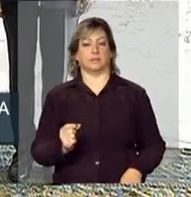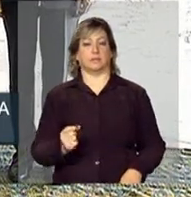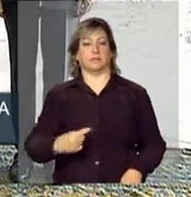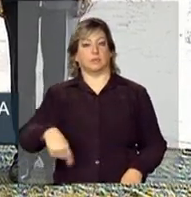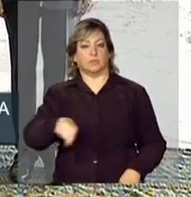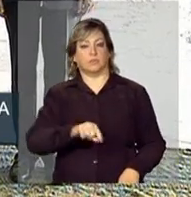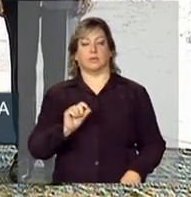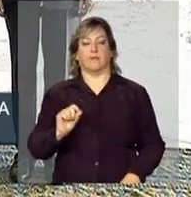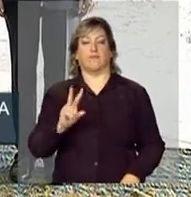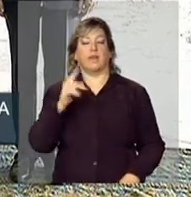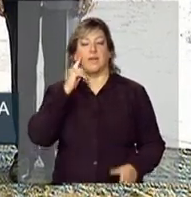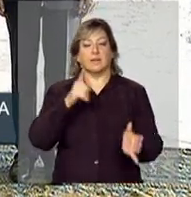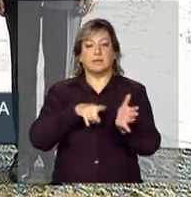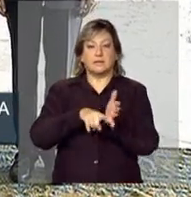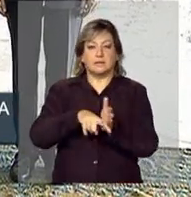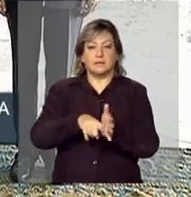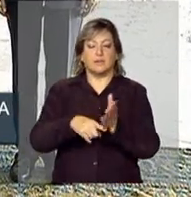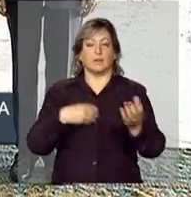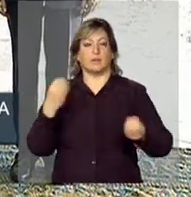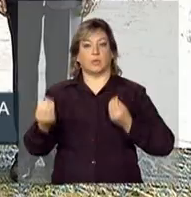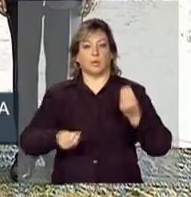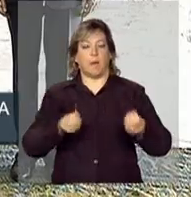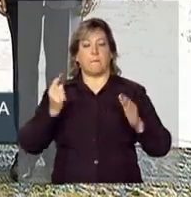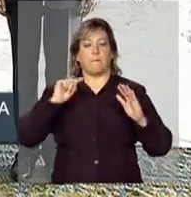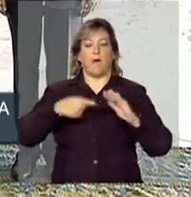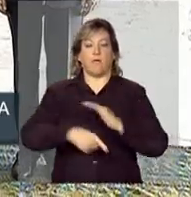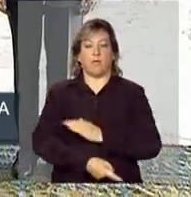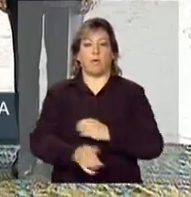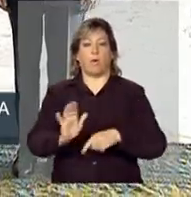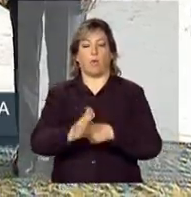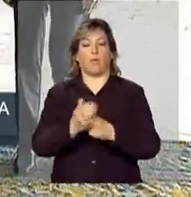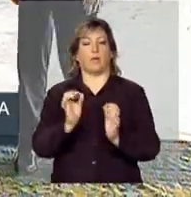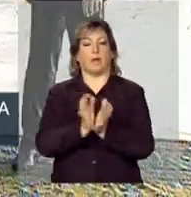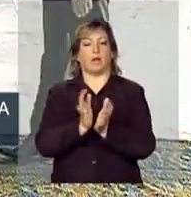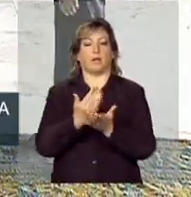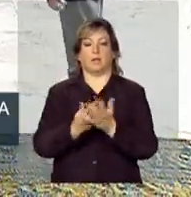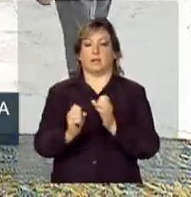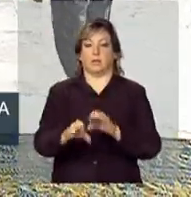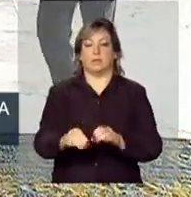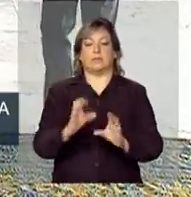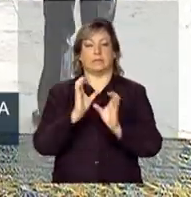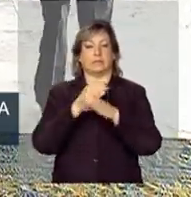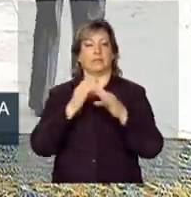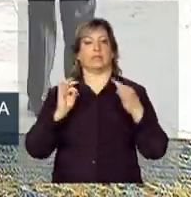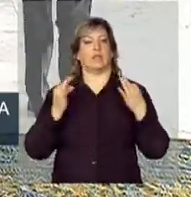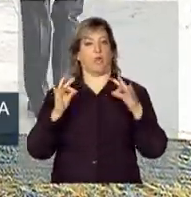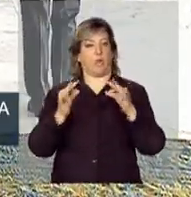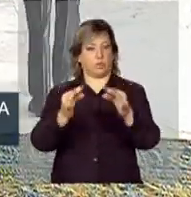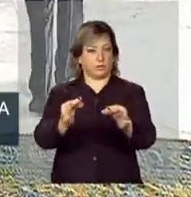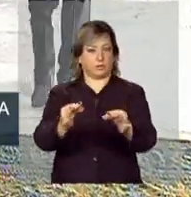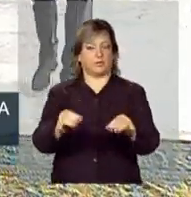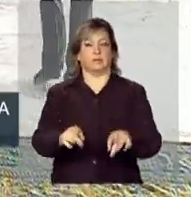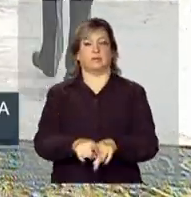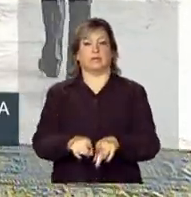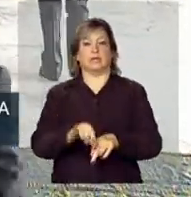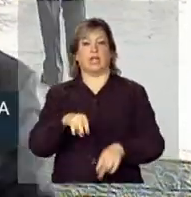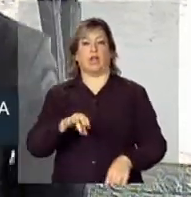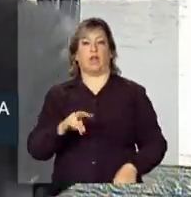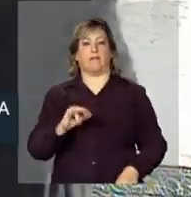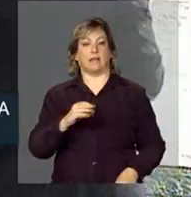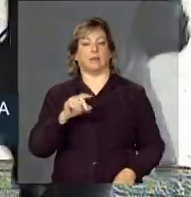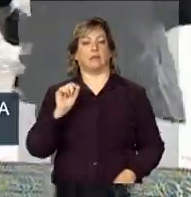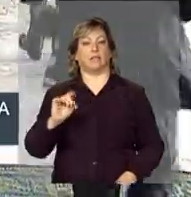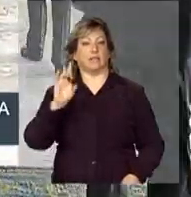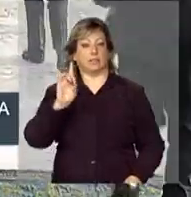iniciativas para aprofundar a cooperação em áreas como Educação Ciência Tecnologia inovação